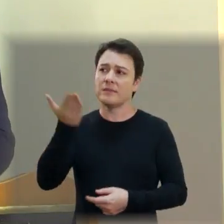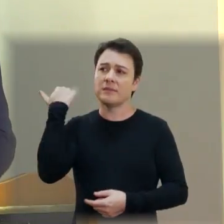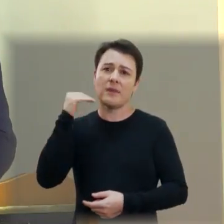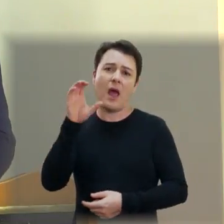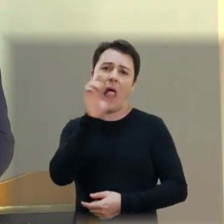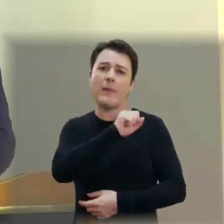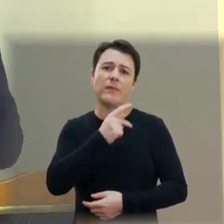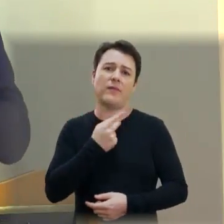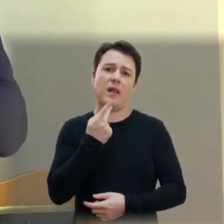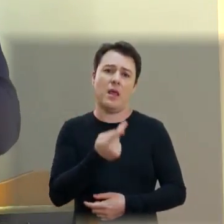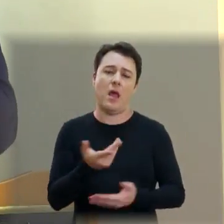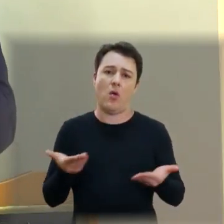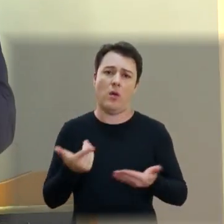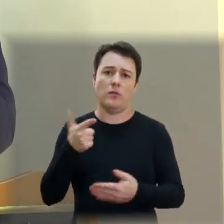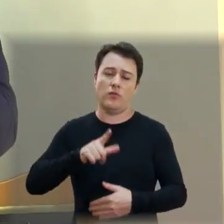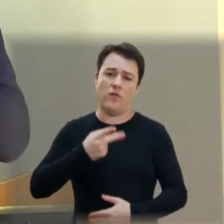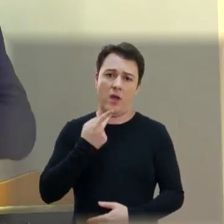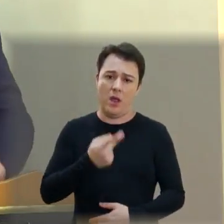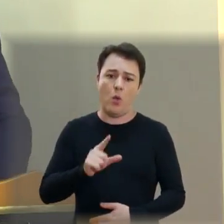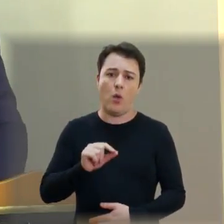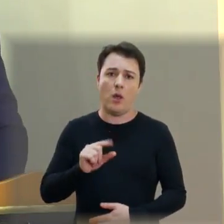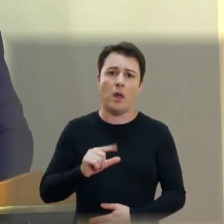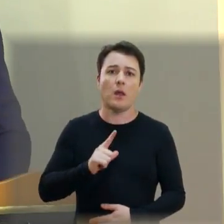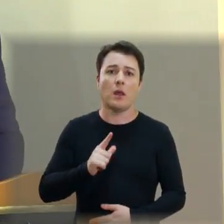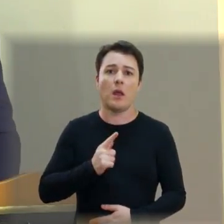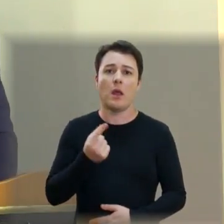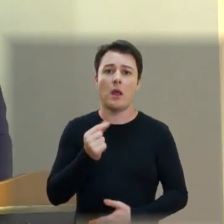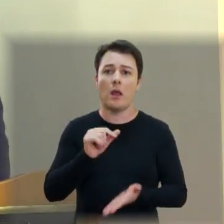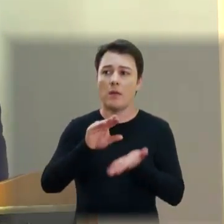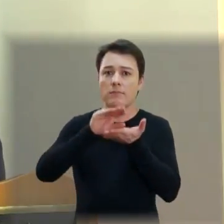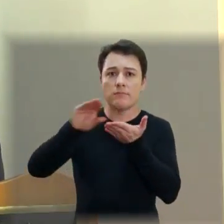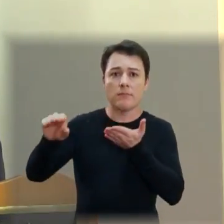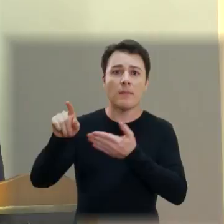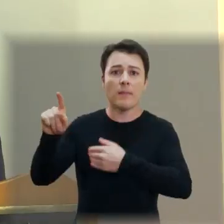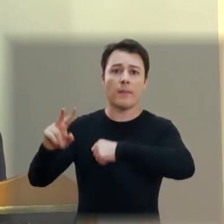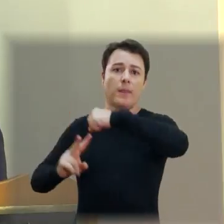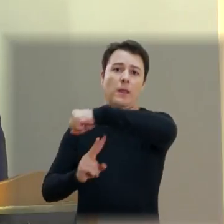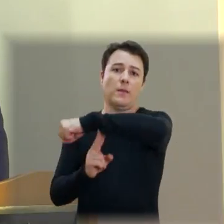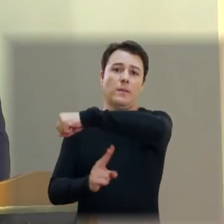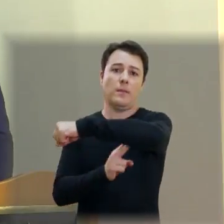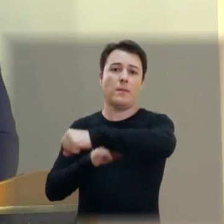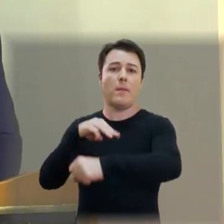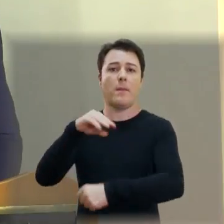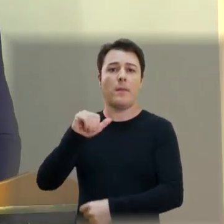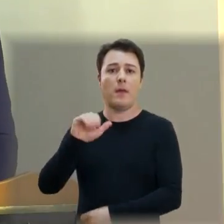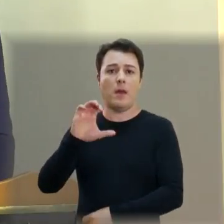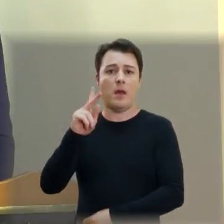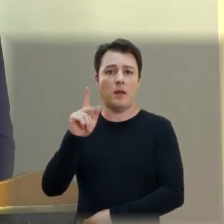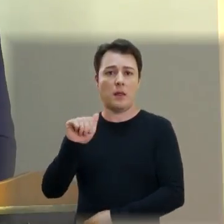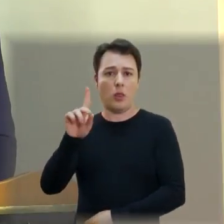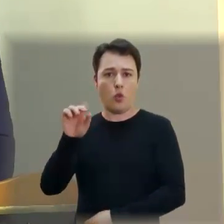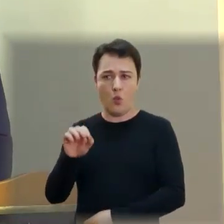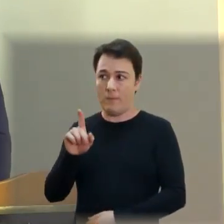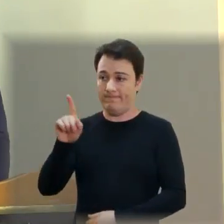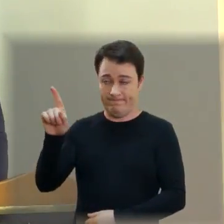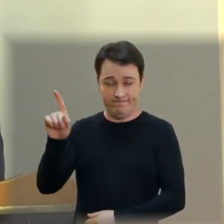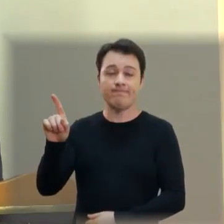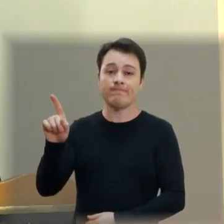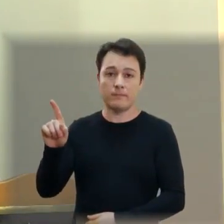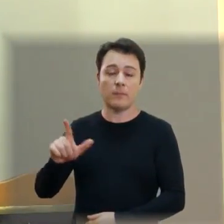passada, sobre o valor que foi liberado para a Ponte dos Machados, né? Nós falamos aqui no Pequeno Expediente da semana passada,